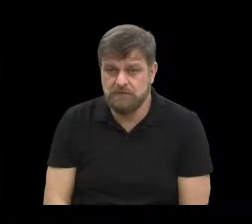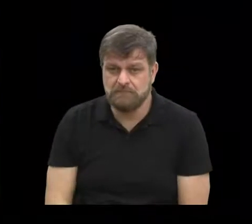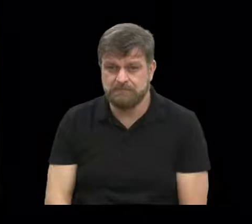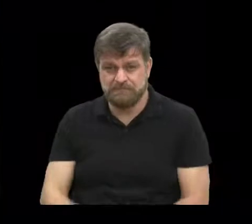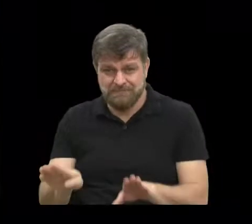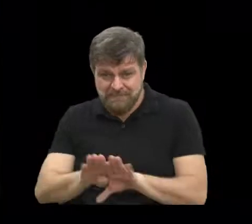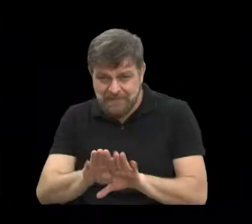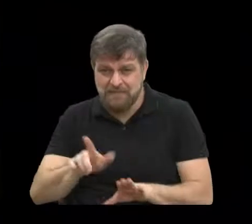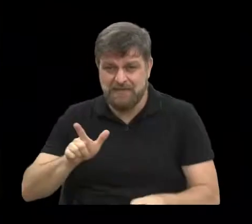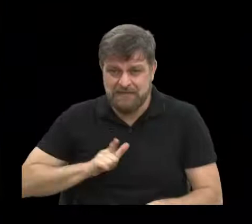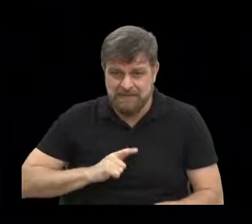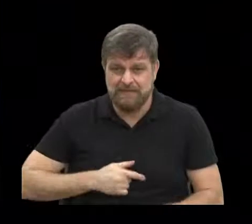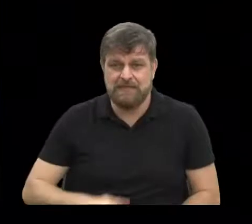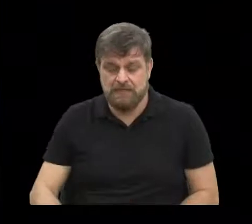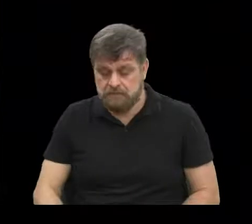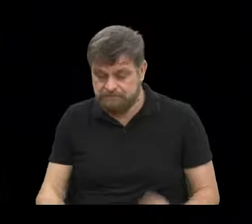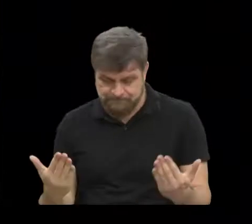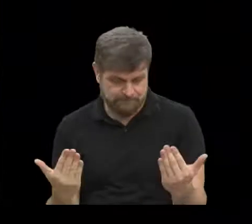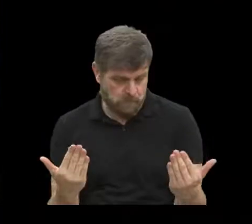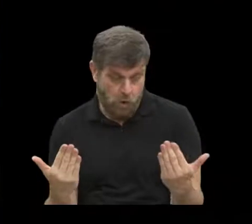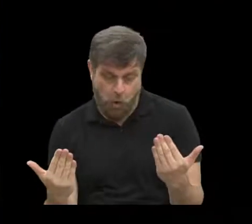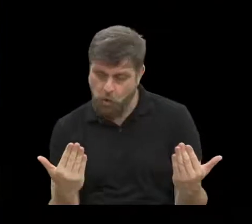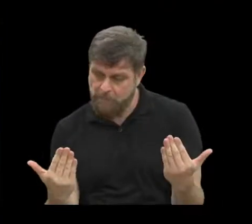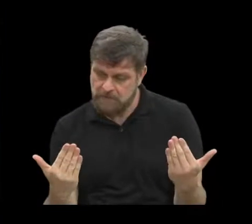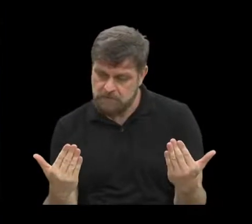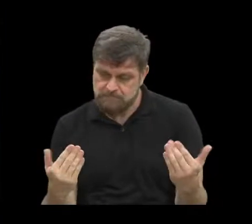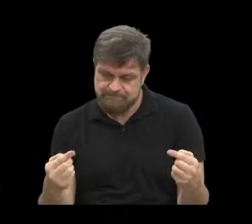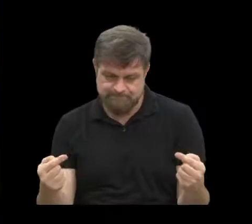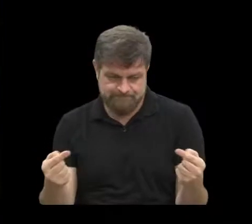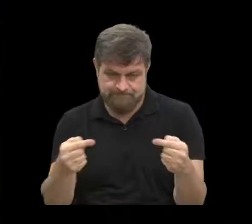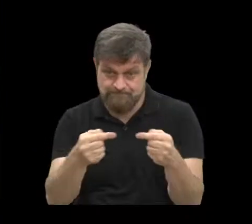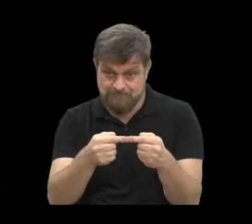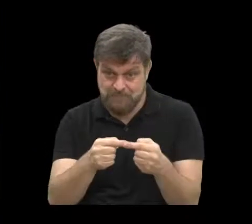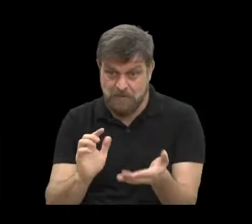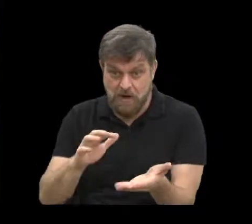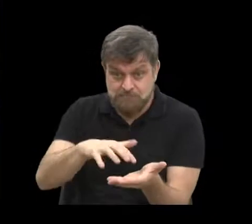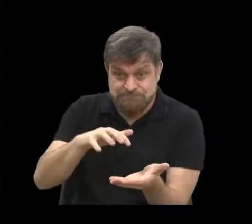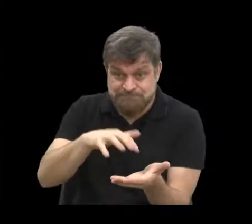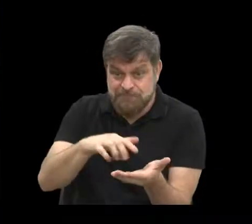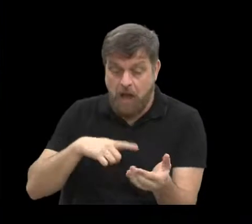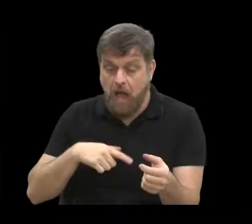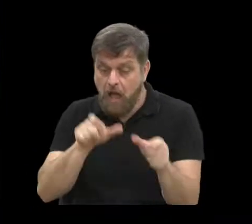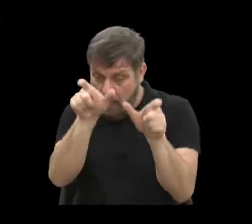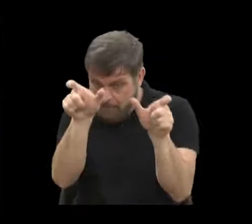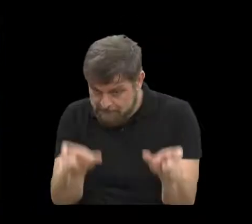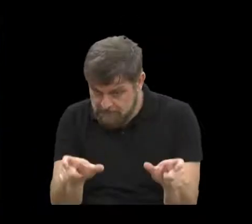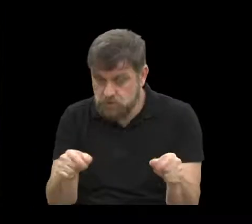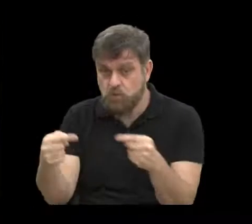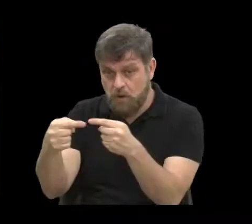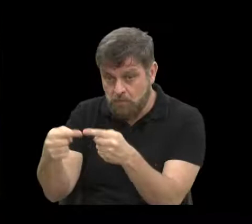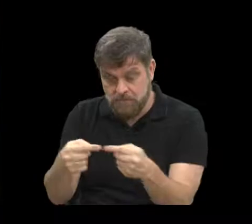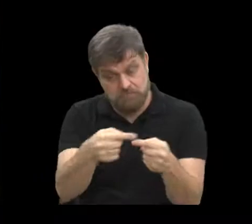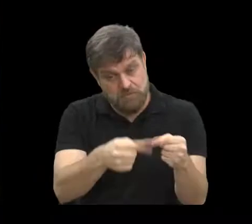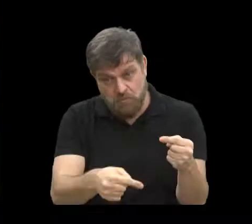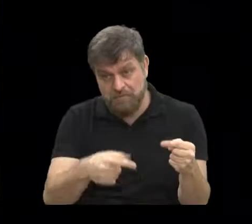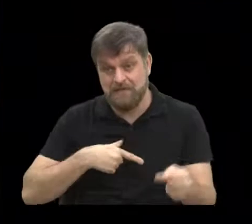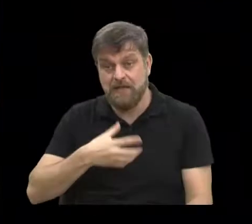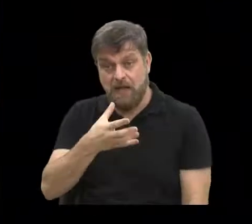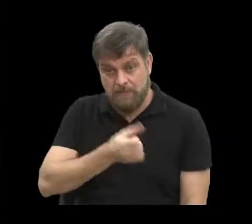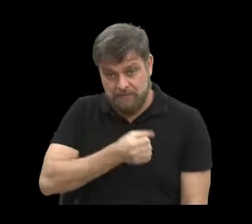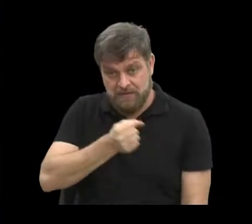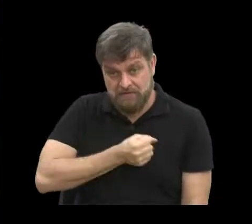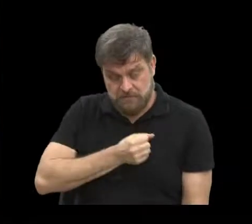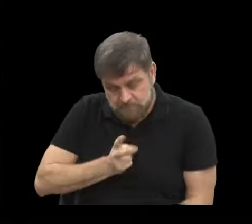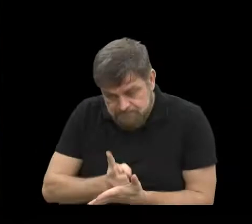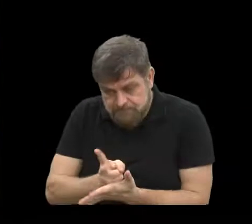outros cadastros, cruzando os dados para ver se há a manutenção do direito ao benefício. É justamente para